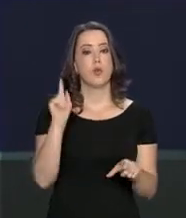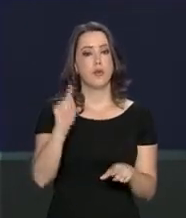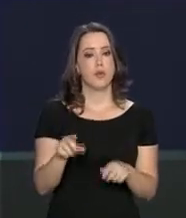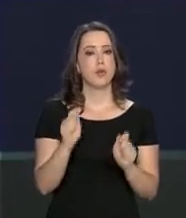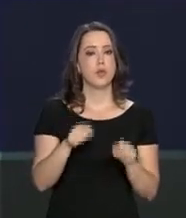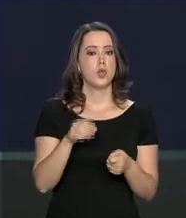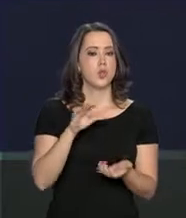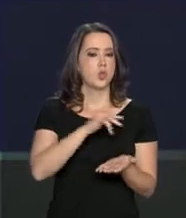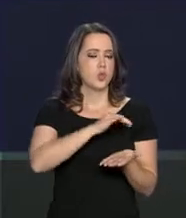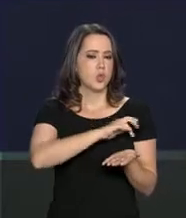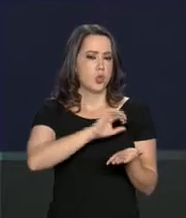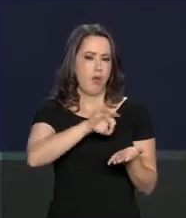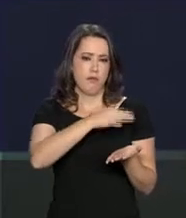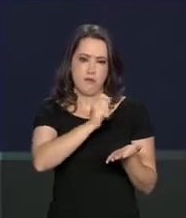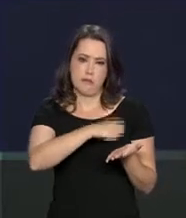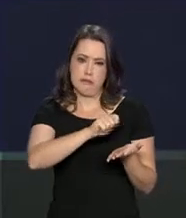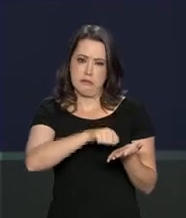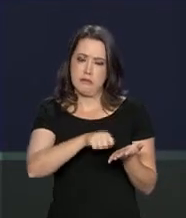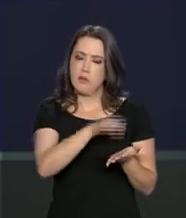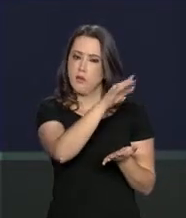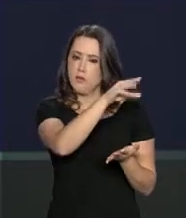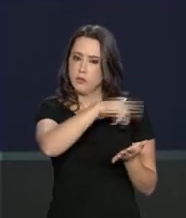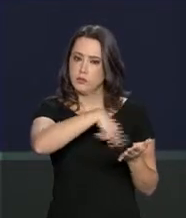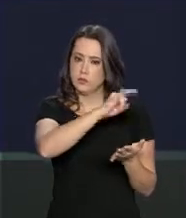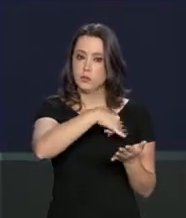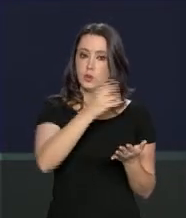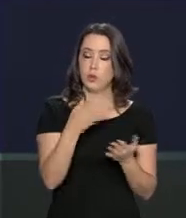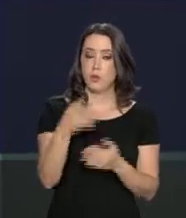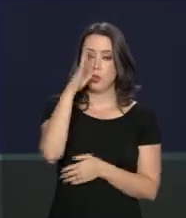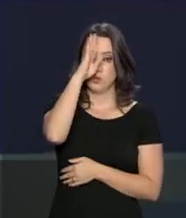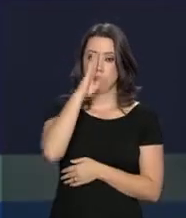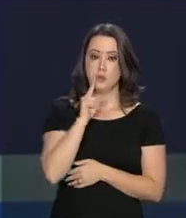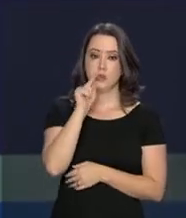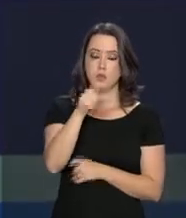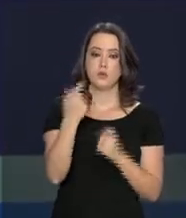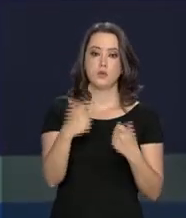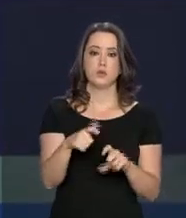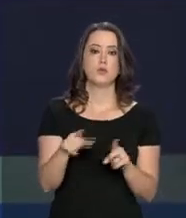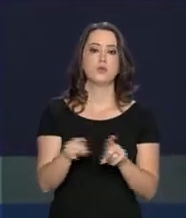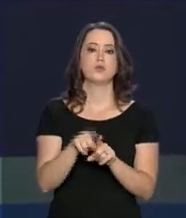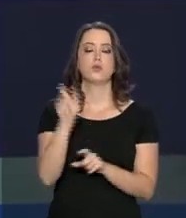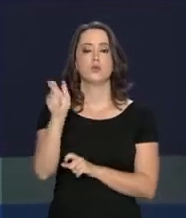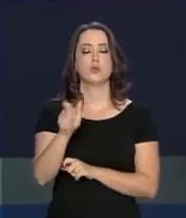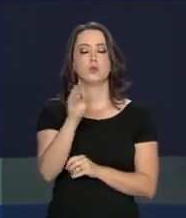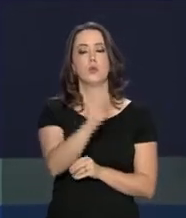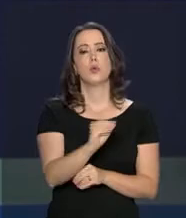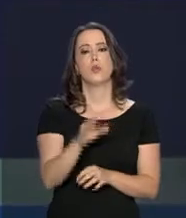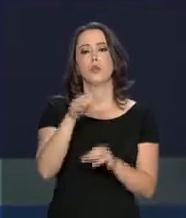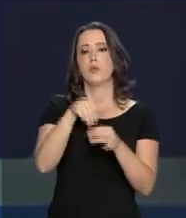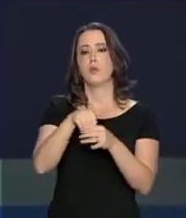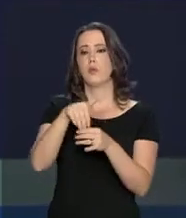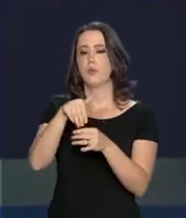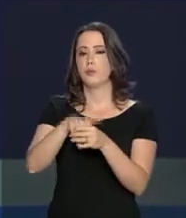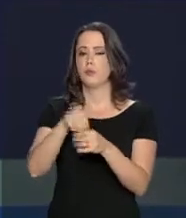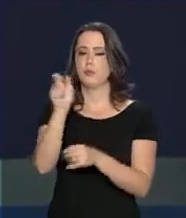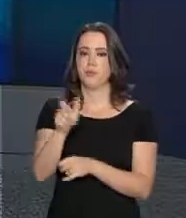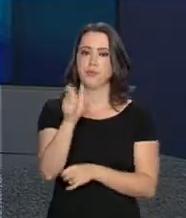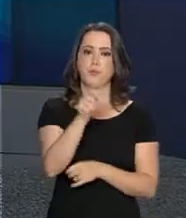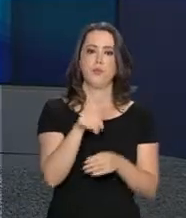cartórios eleitorais, basta preencher o formulário obtido gratuitamente nos postos de atendimento ao